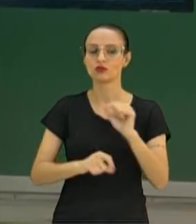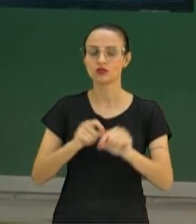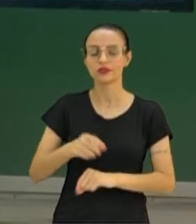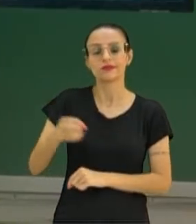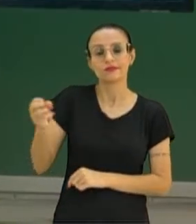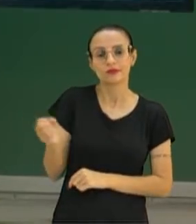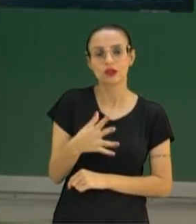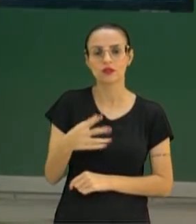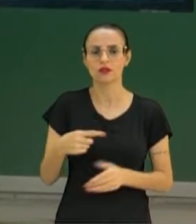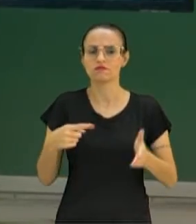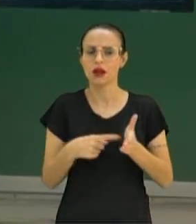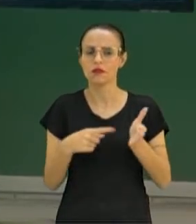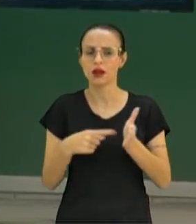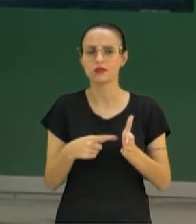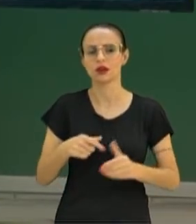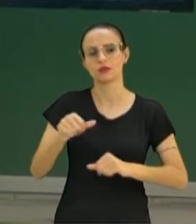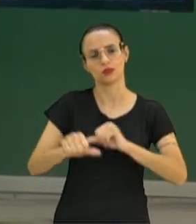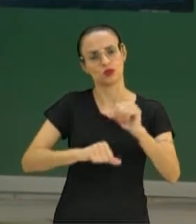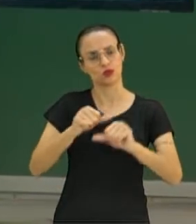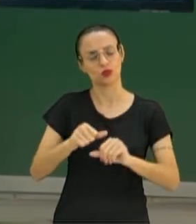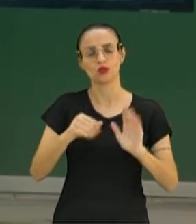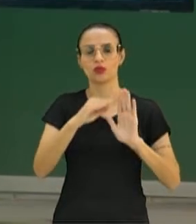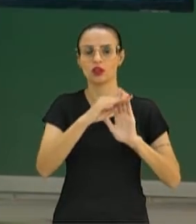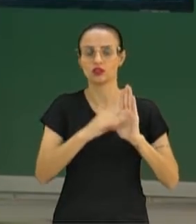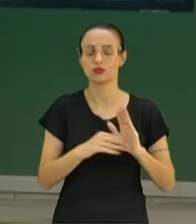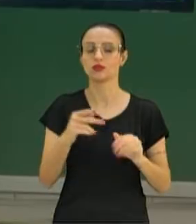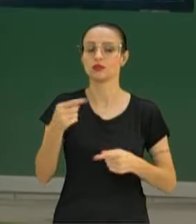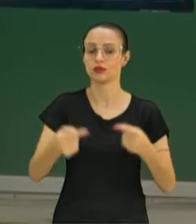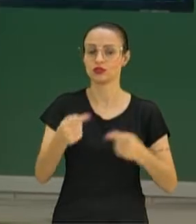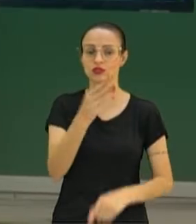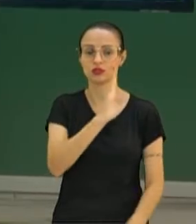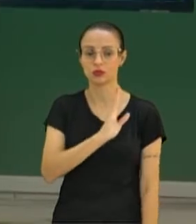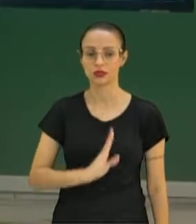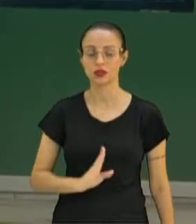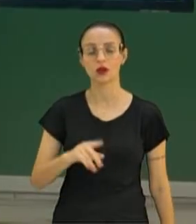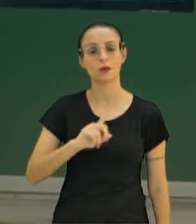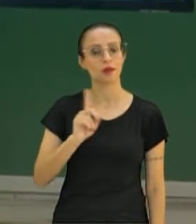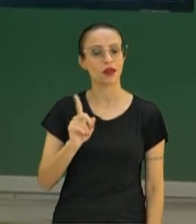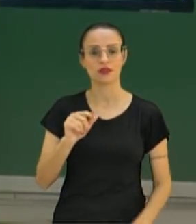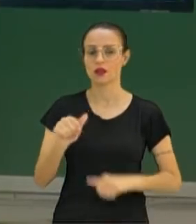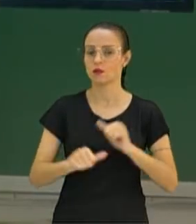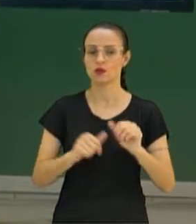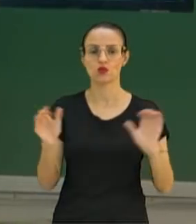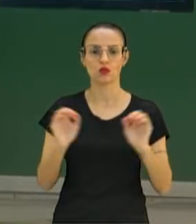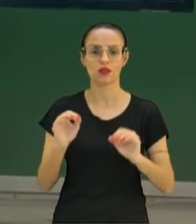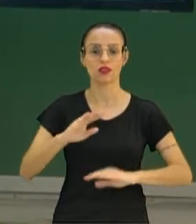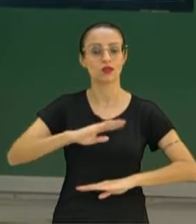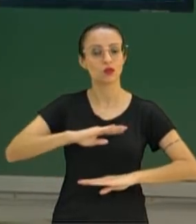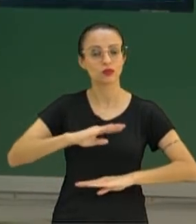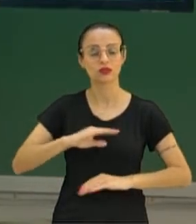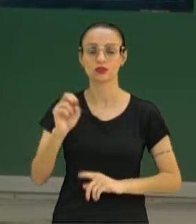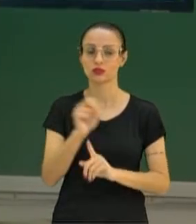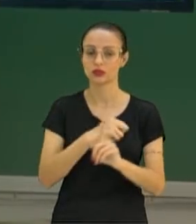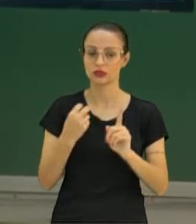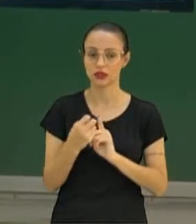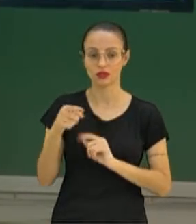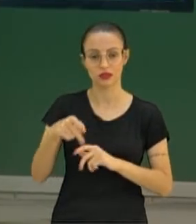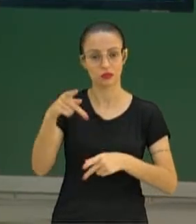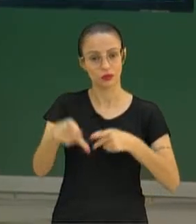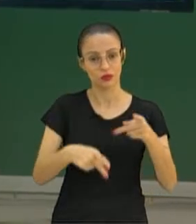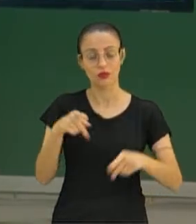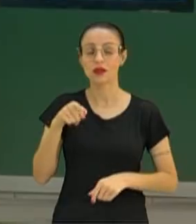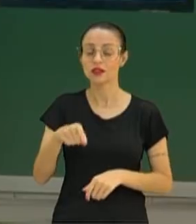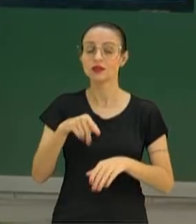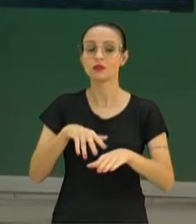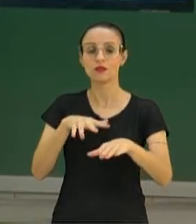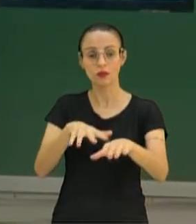ordem, que mudou o regime político do Brasil, mas não mudou as condições sociais da qual essa população vivia, né? E esses movimentos,